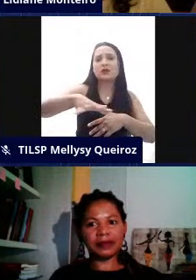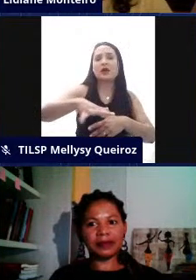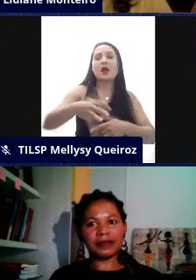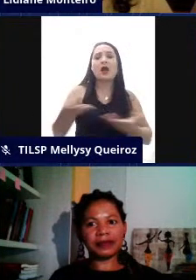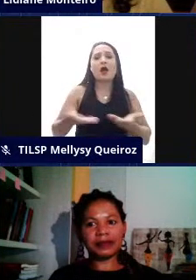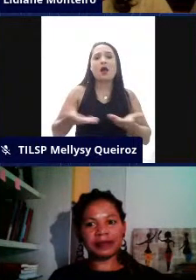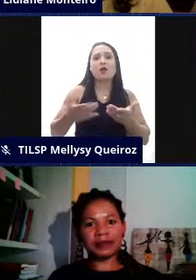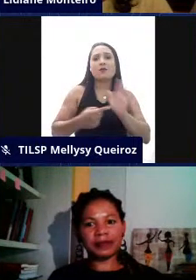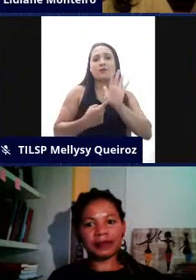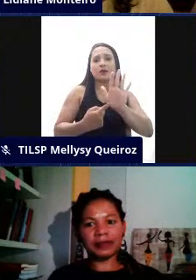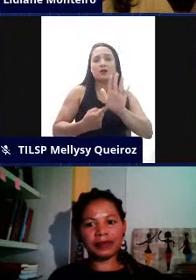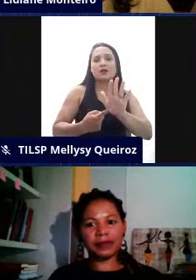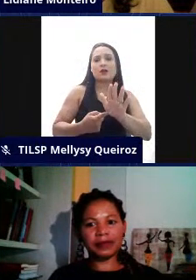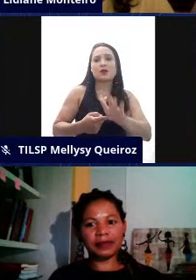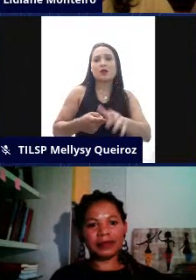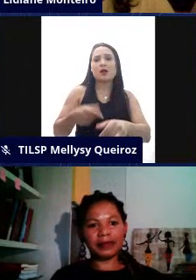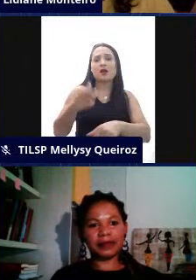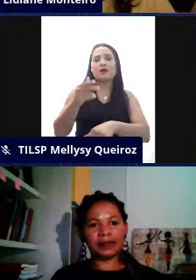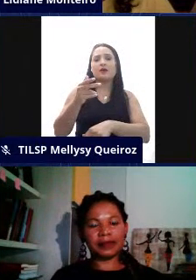vídeo da campanha.